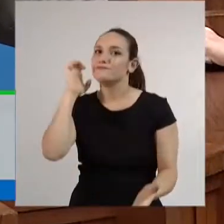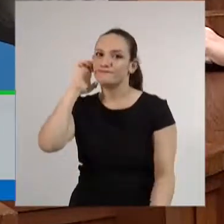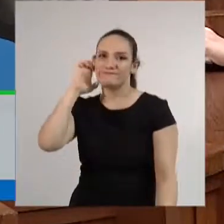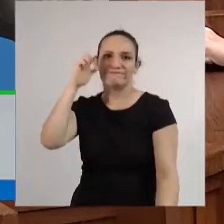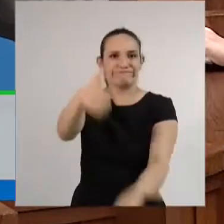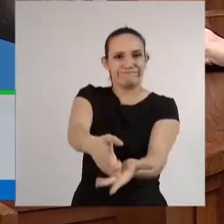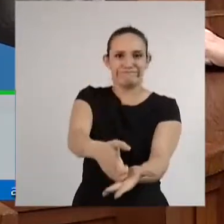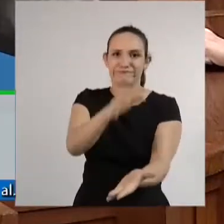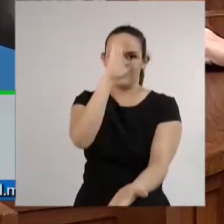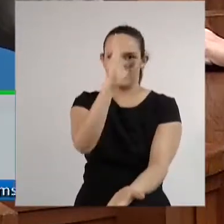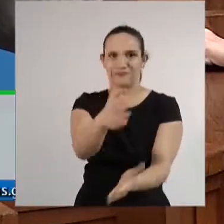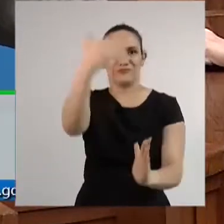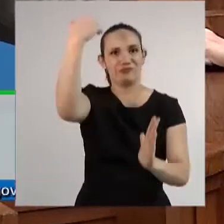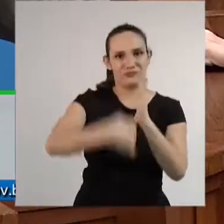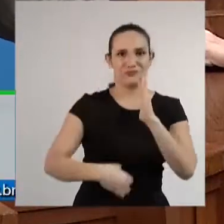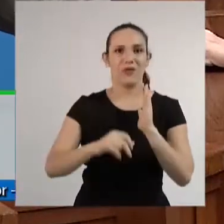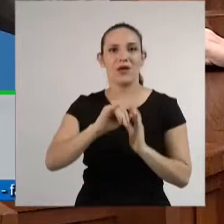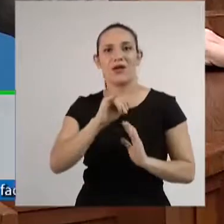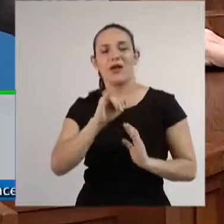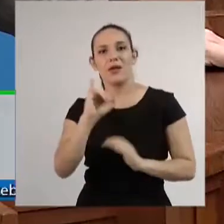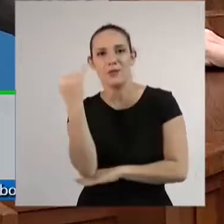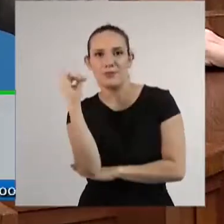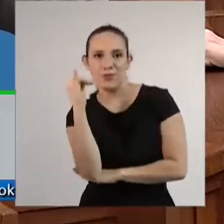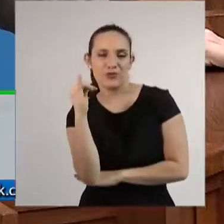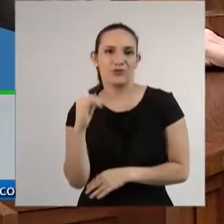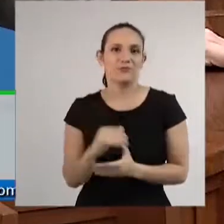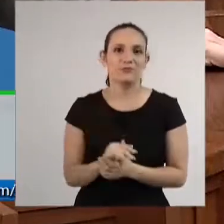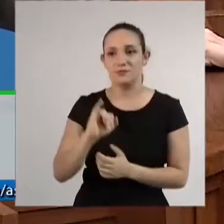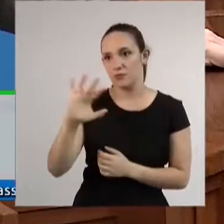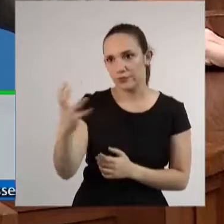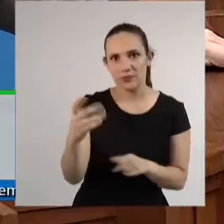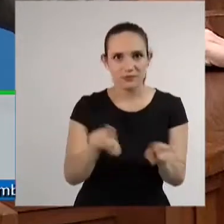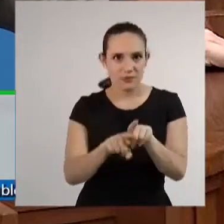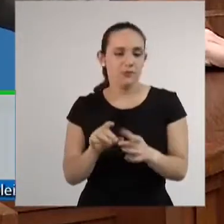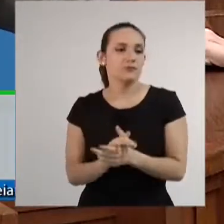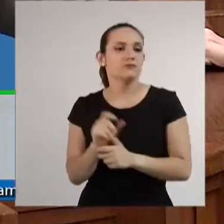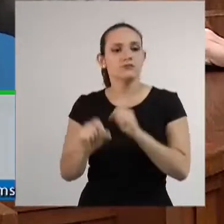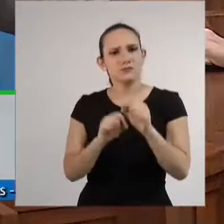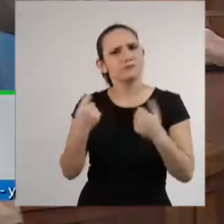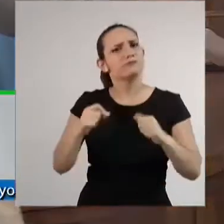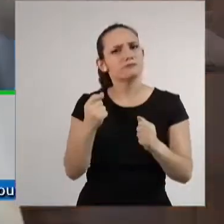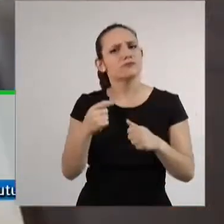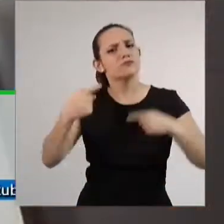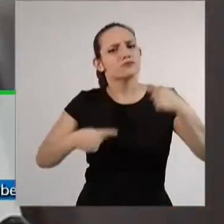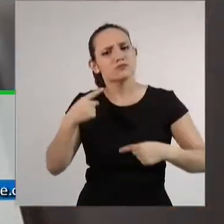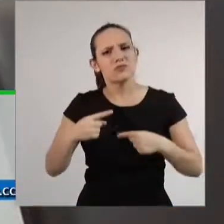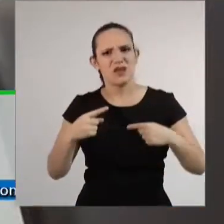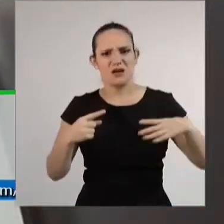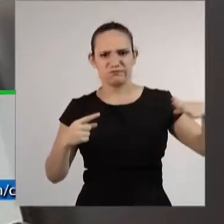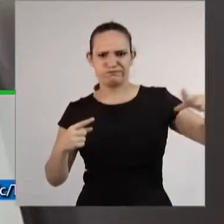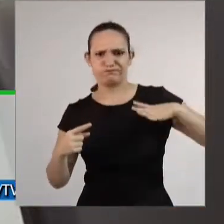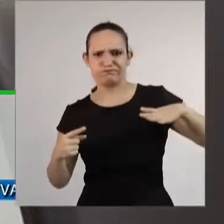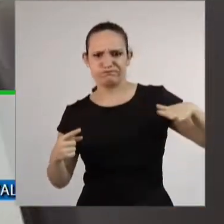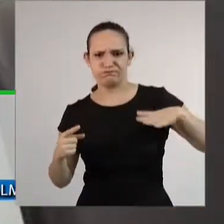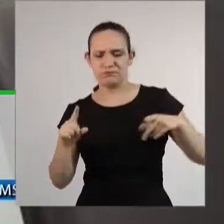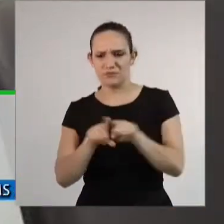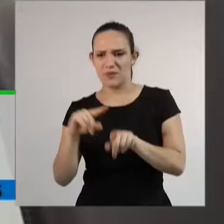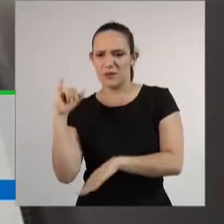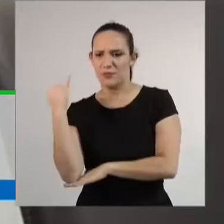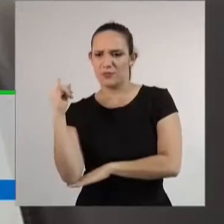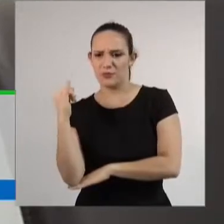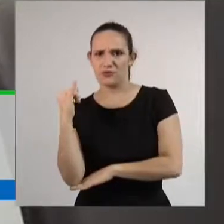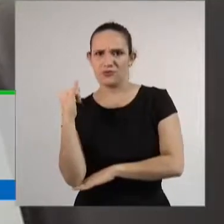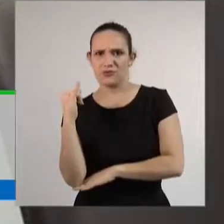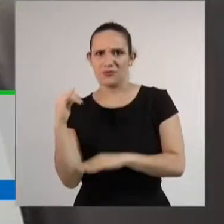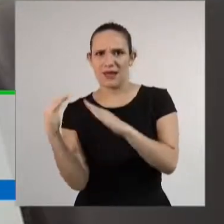os tributos. E aí nós temos que discutir a questão das grandes fortunas, nós temos que discutir os impostos sobre a propriedade,